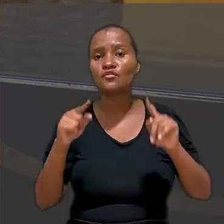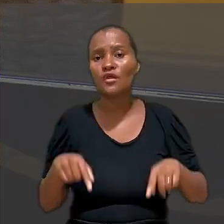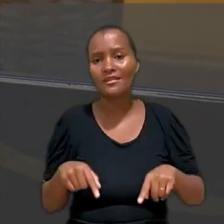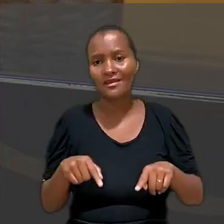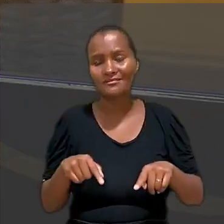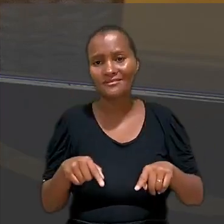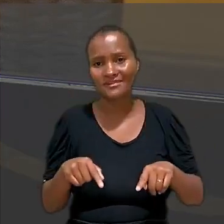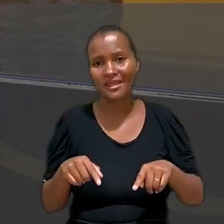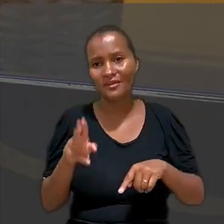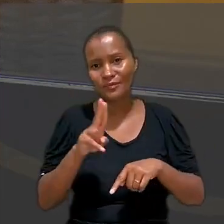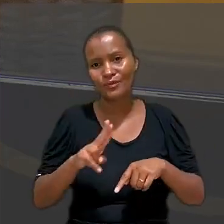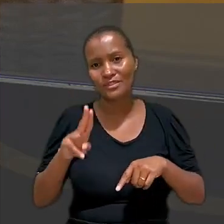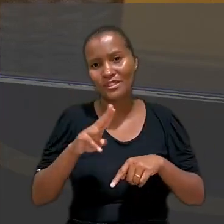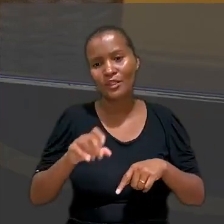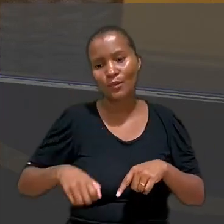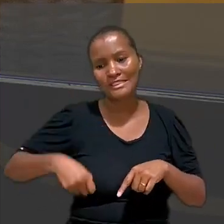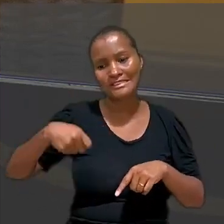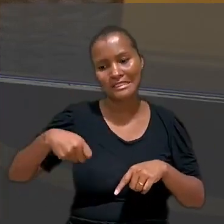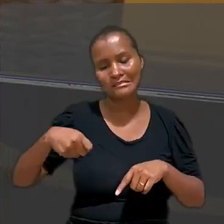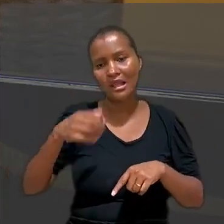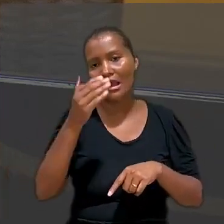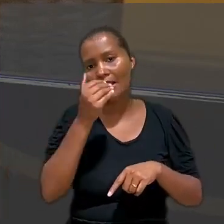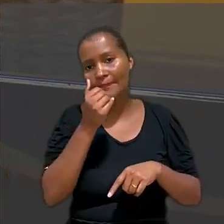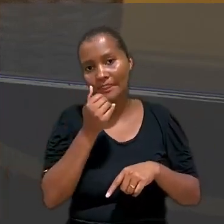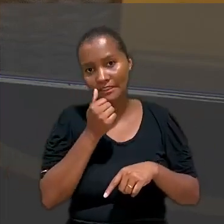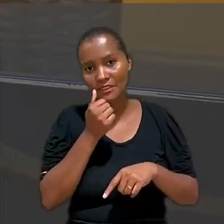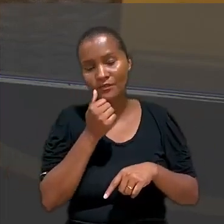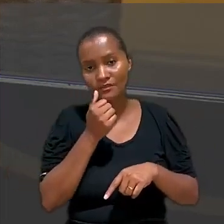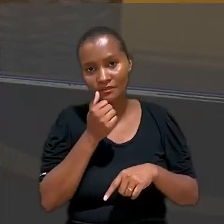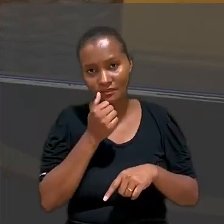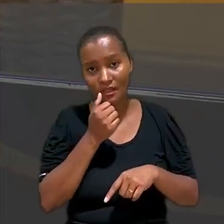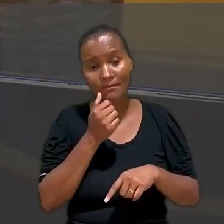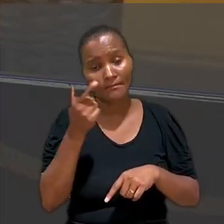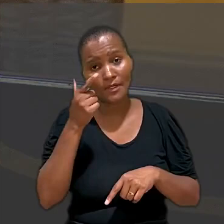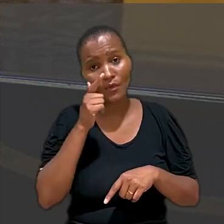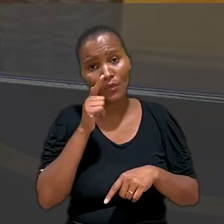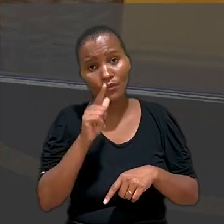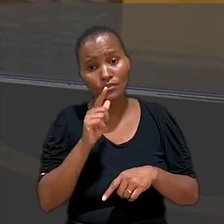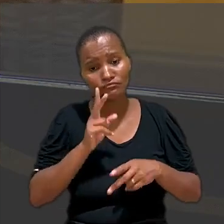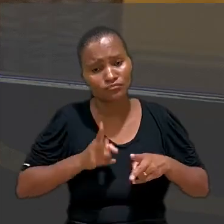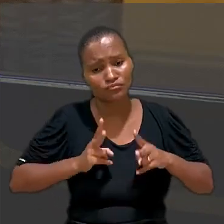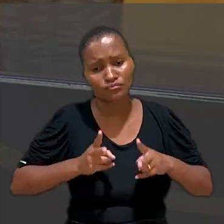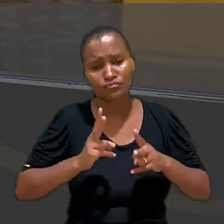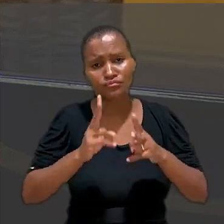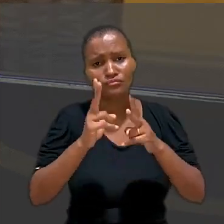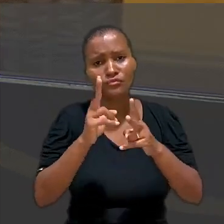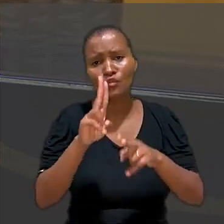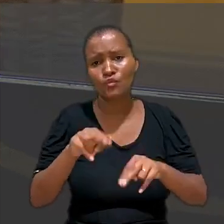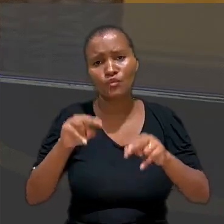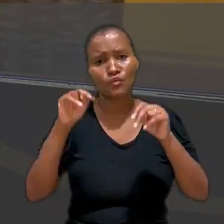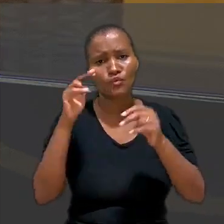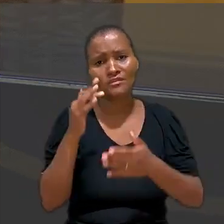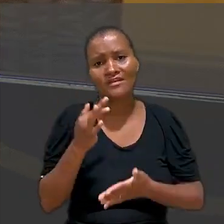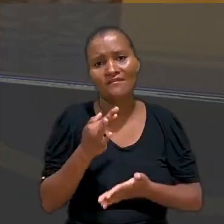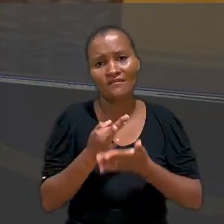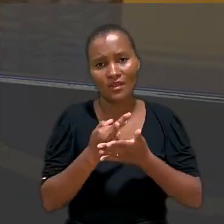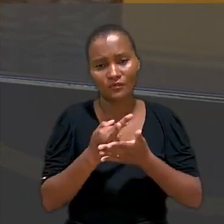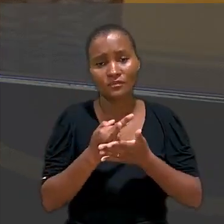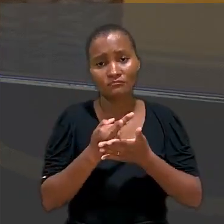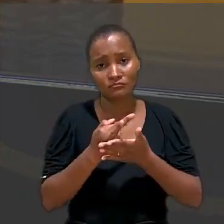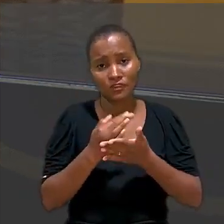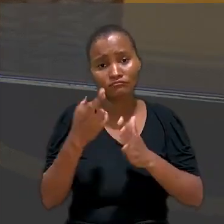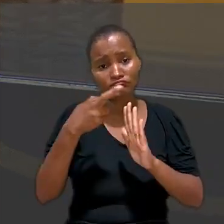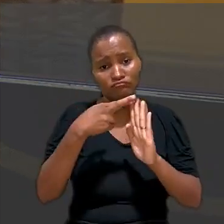os trabalhadores, por meio da concessão da cesta básica, ao alcance da assiduidade plena,